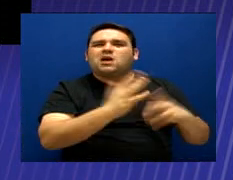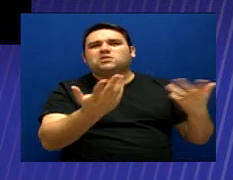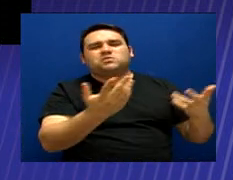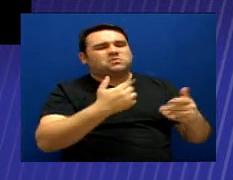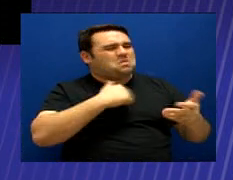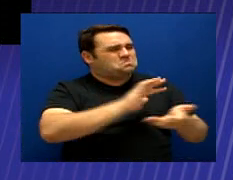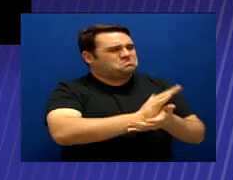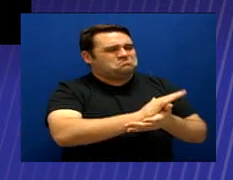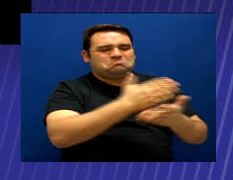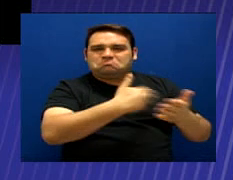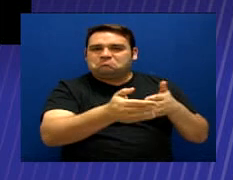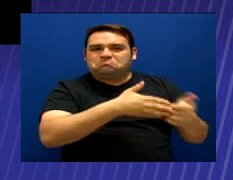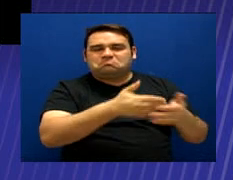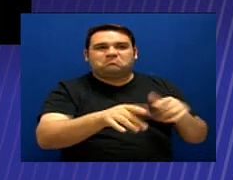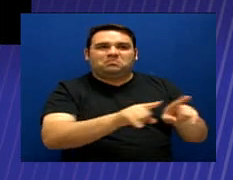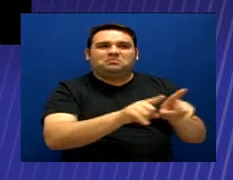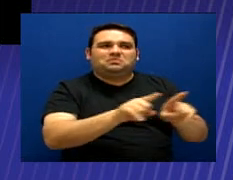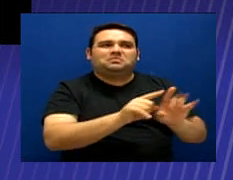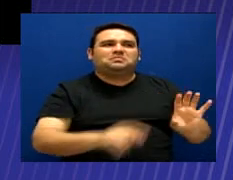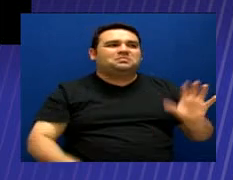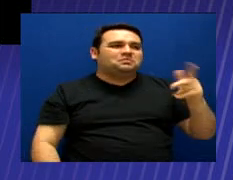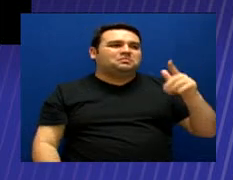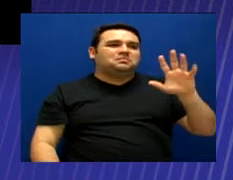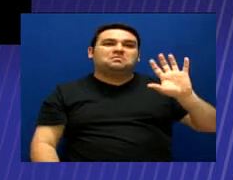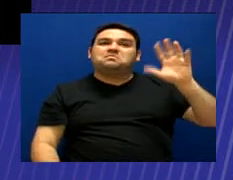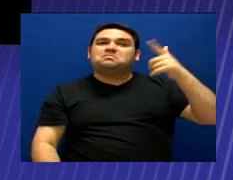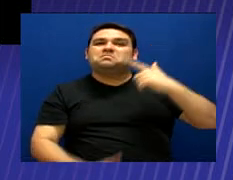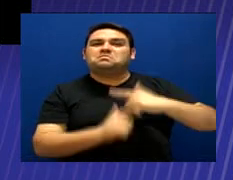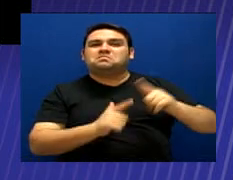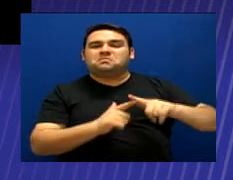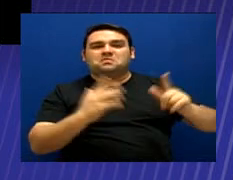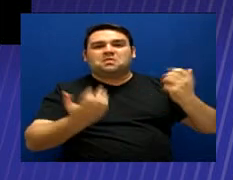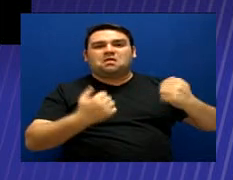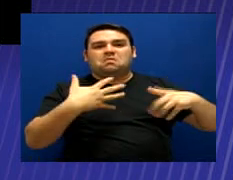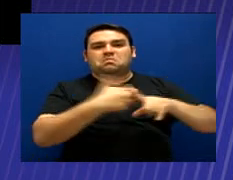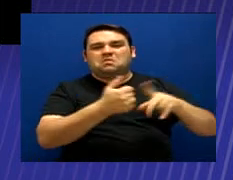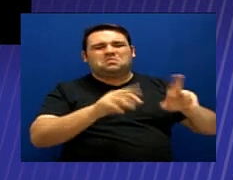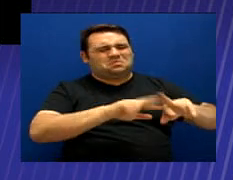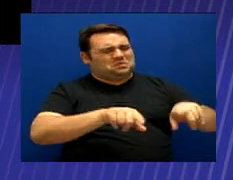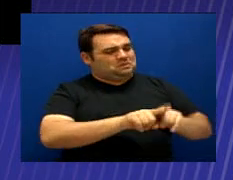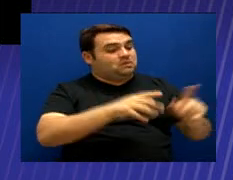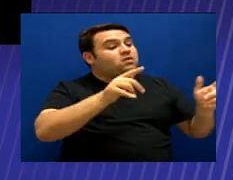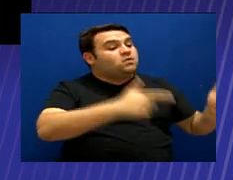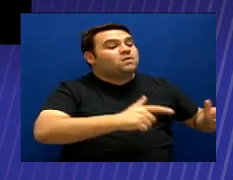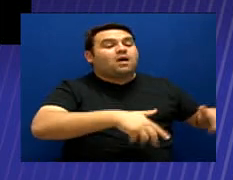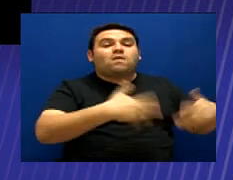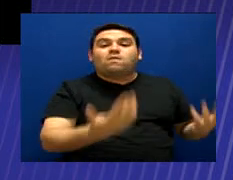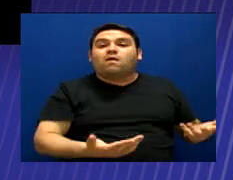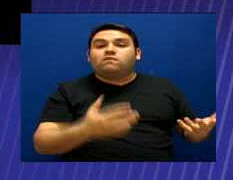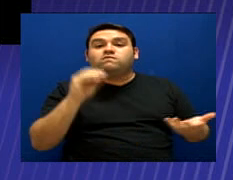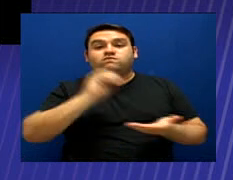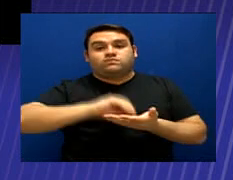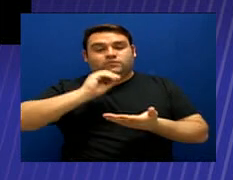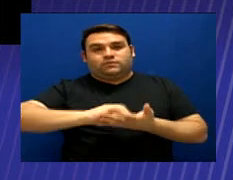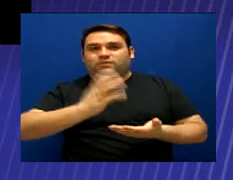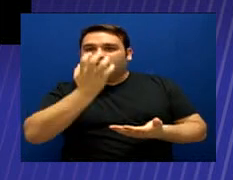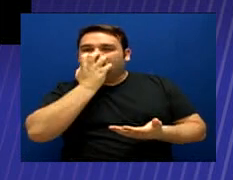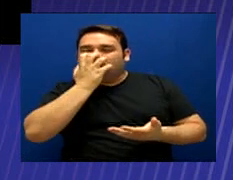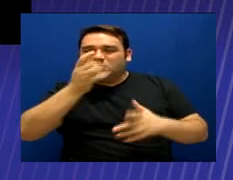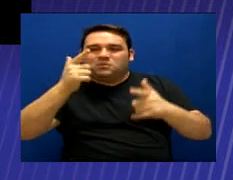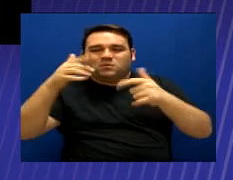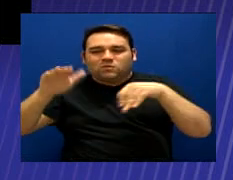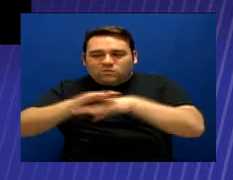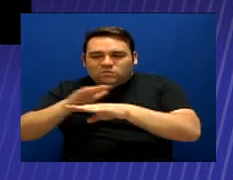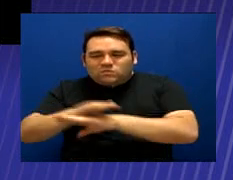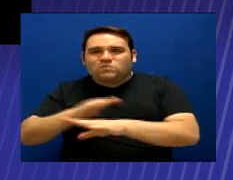ou que, enfim, foram até objeto aí de algum acidente. Então, assim, a falta de um canil municipal, de um abrigo,